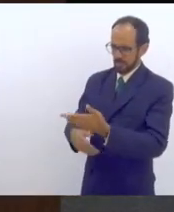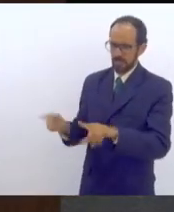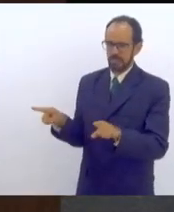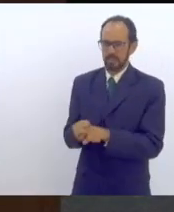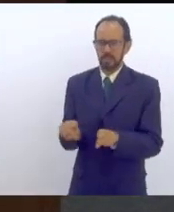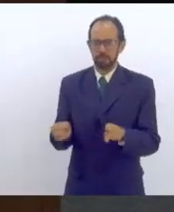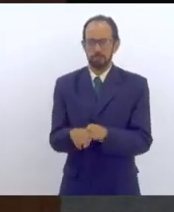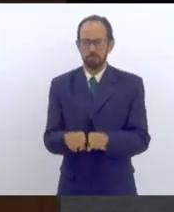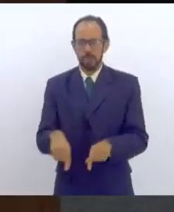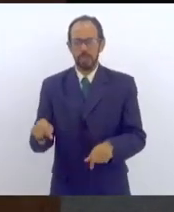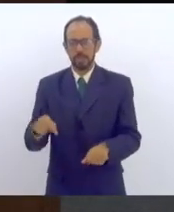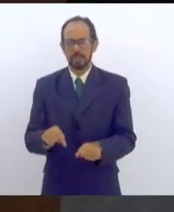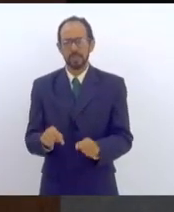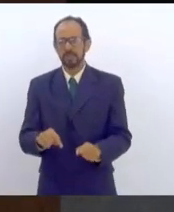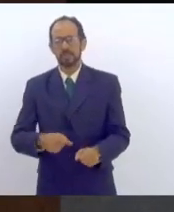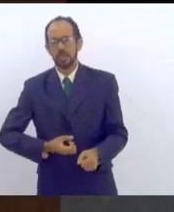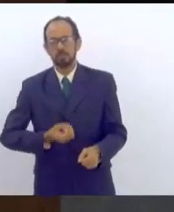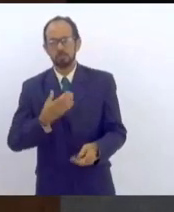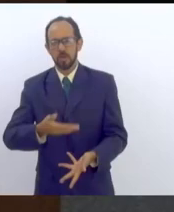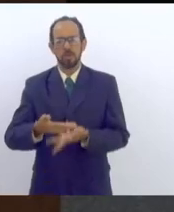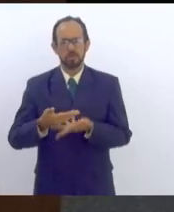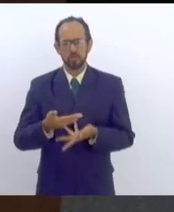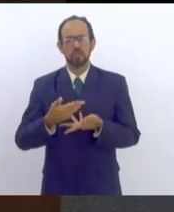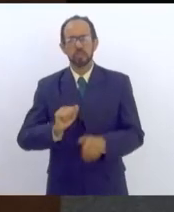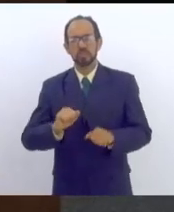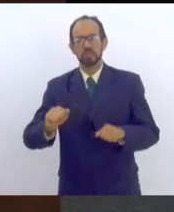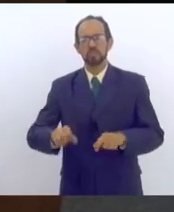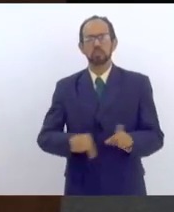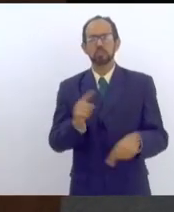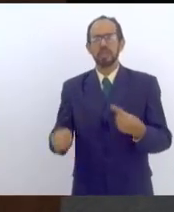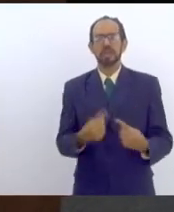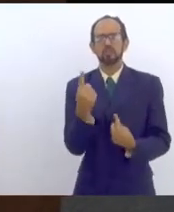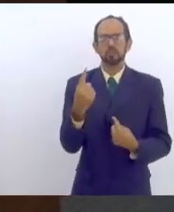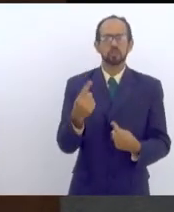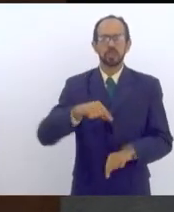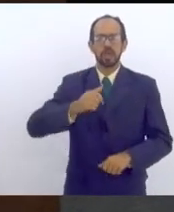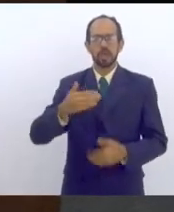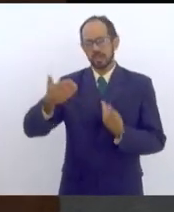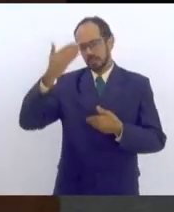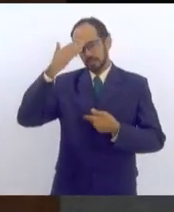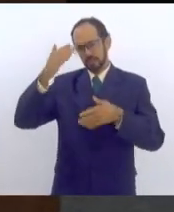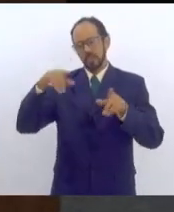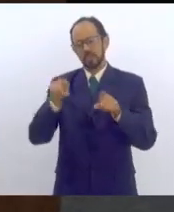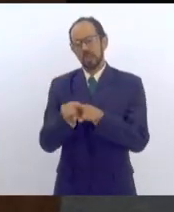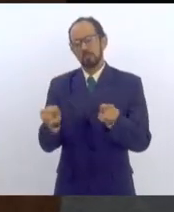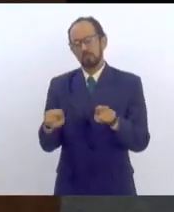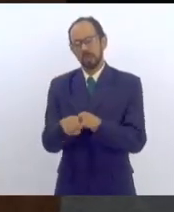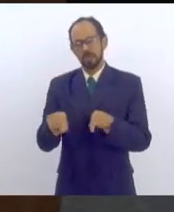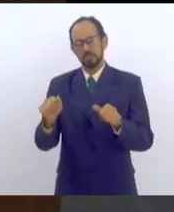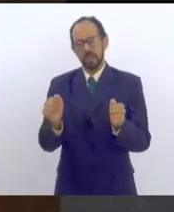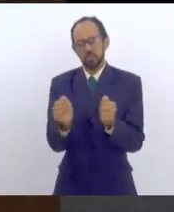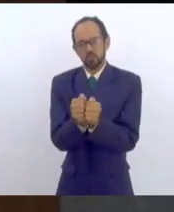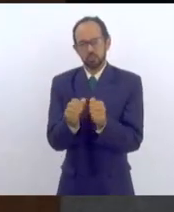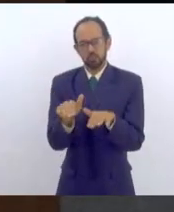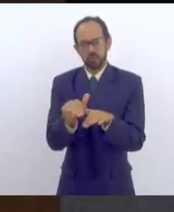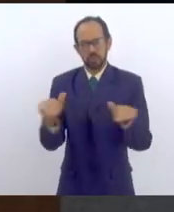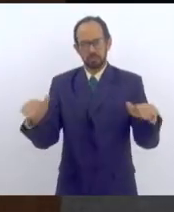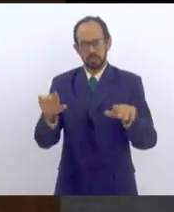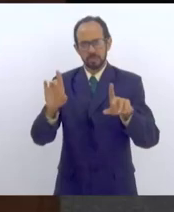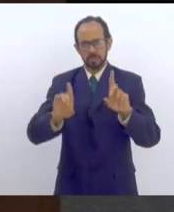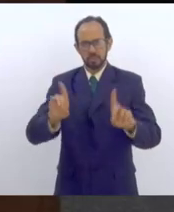primeira sessão, dar as boas-vindas, sucesso, agradecer por estar compondo aí a mesa diretora junto com minhas